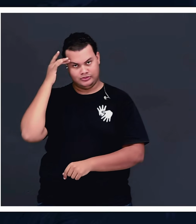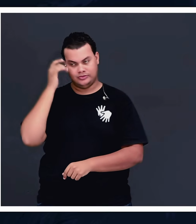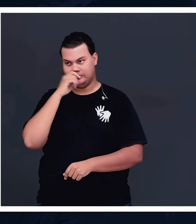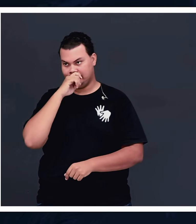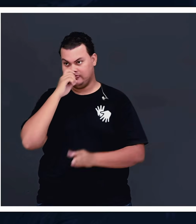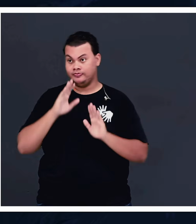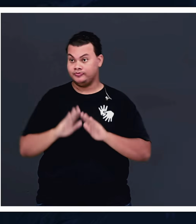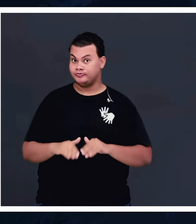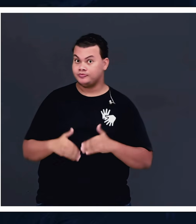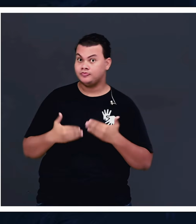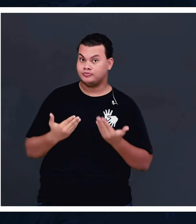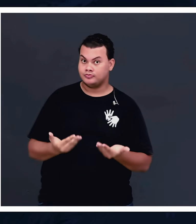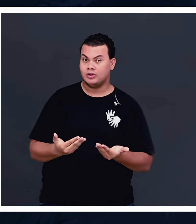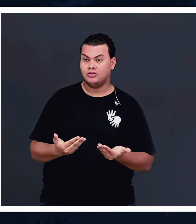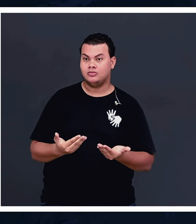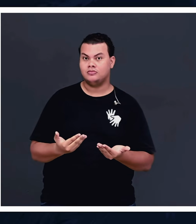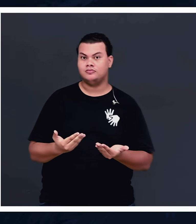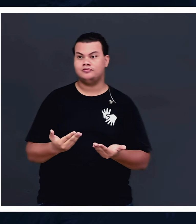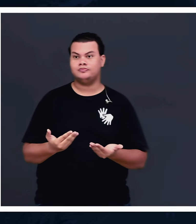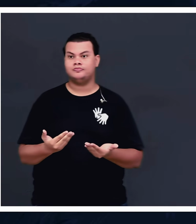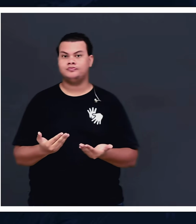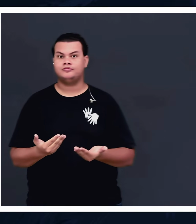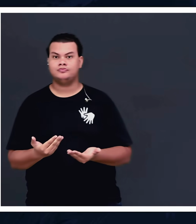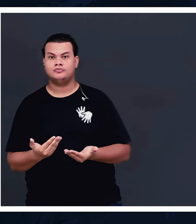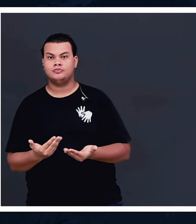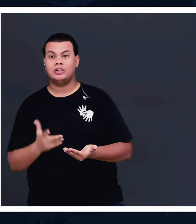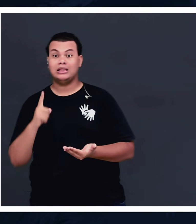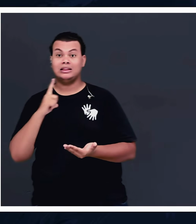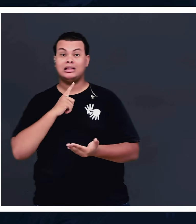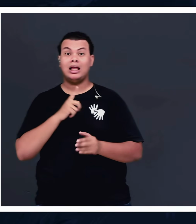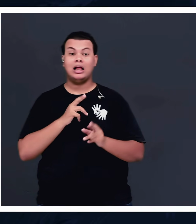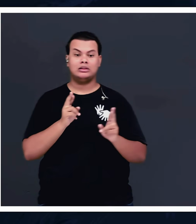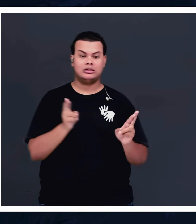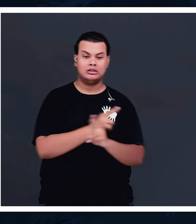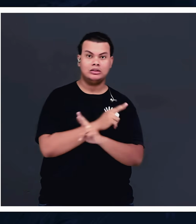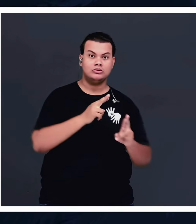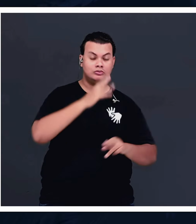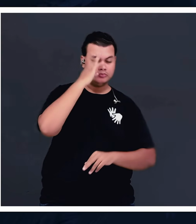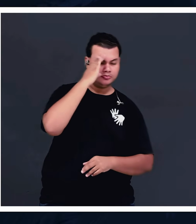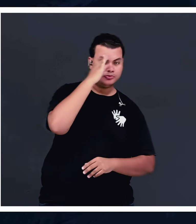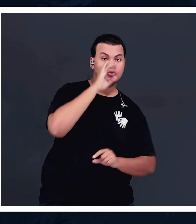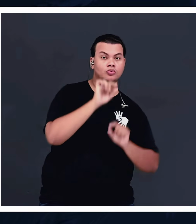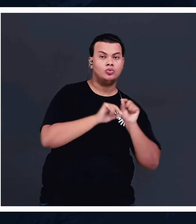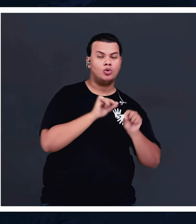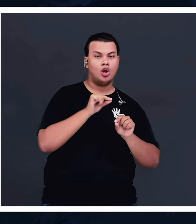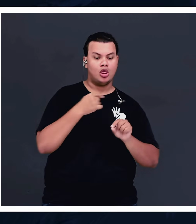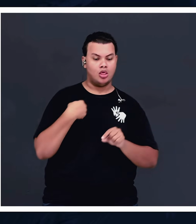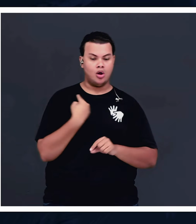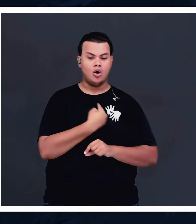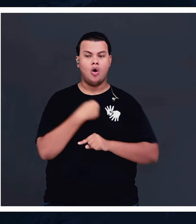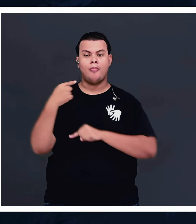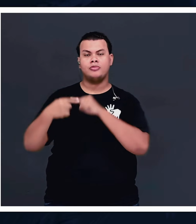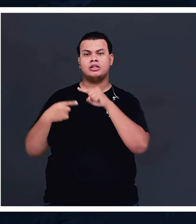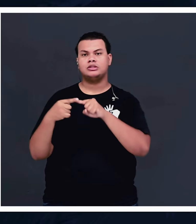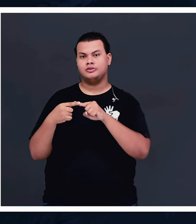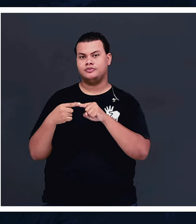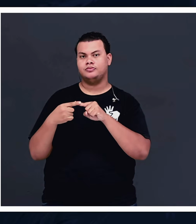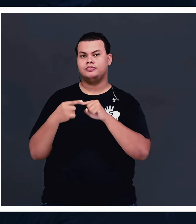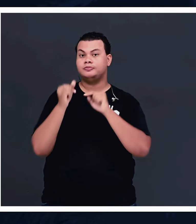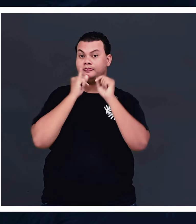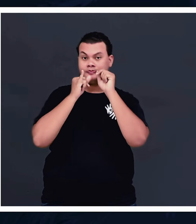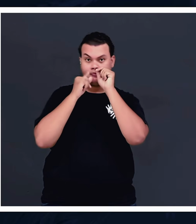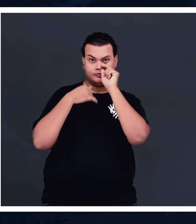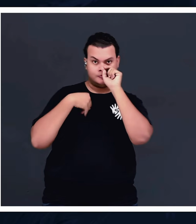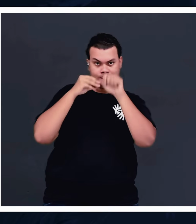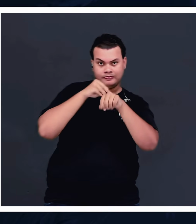Então, ela está diretamente relacionado ao nosso propósito. Mas quando eu